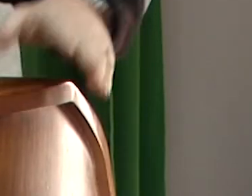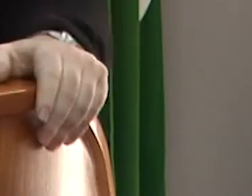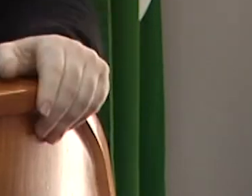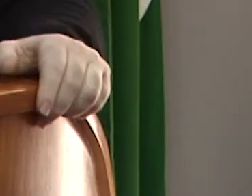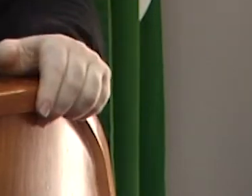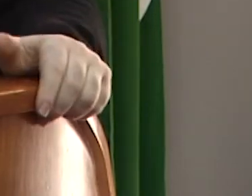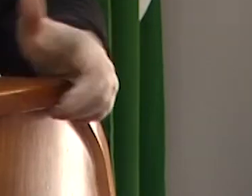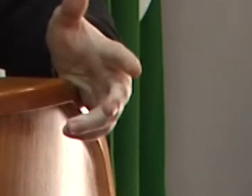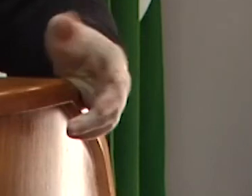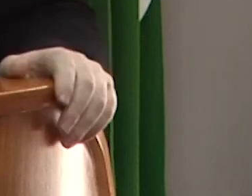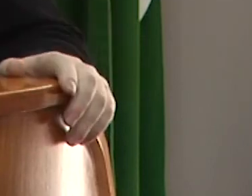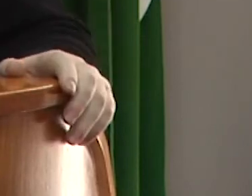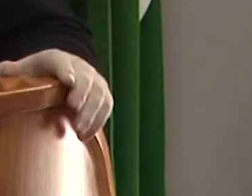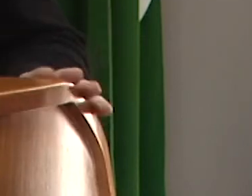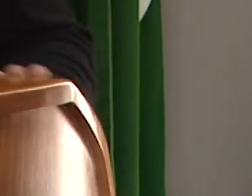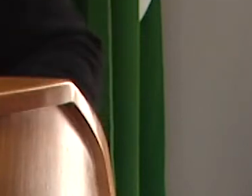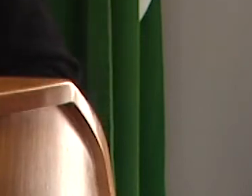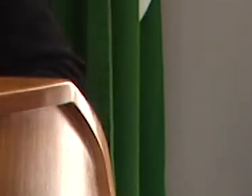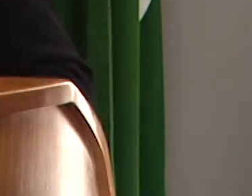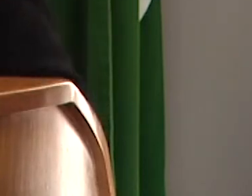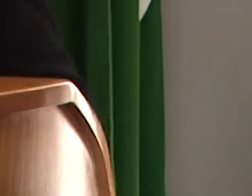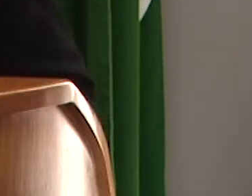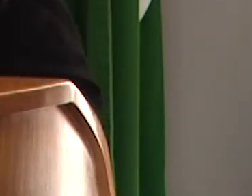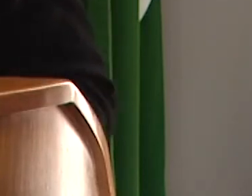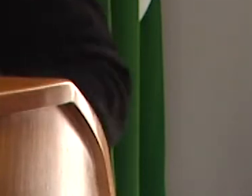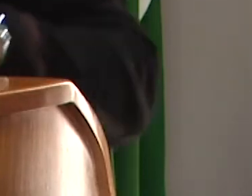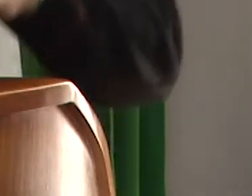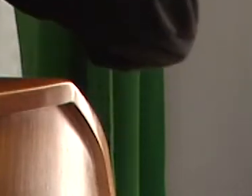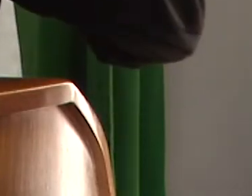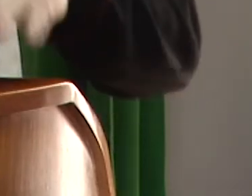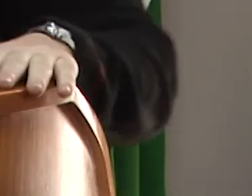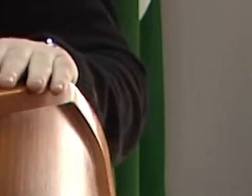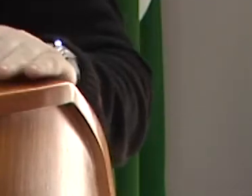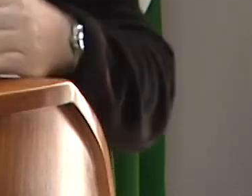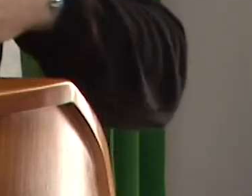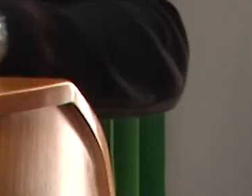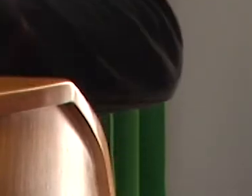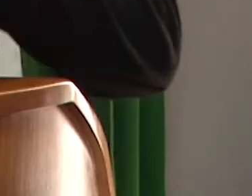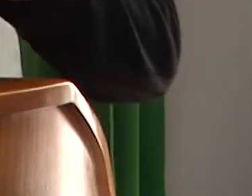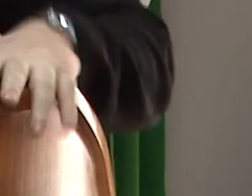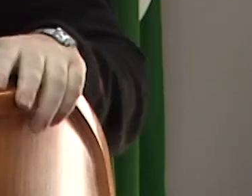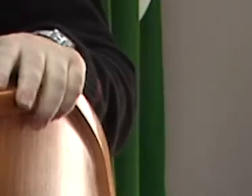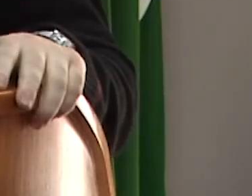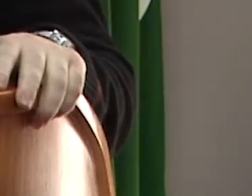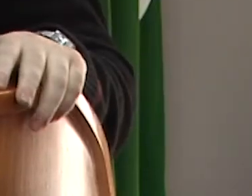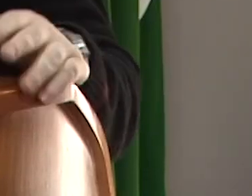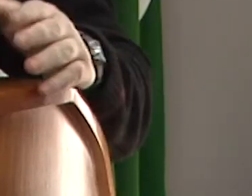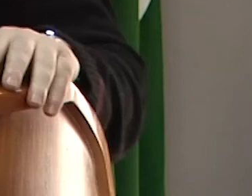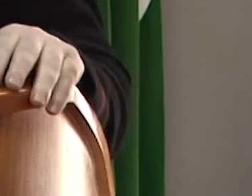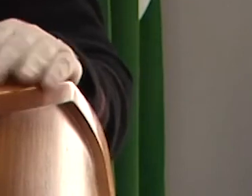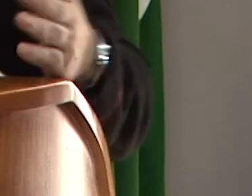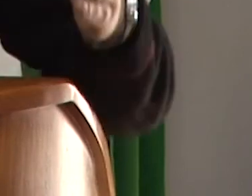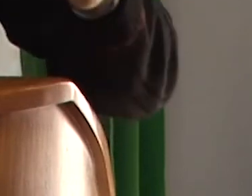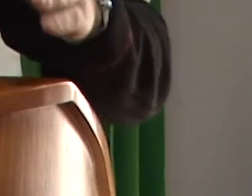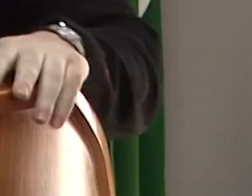com qualidade de vida. Então fica só aqui, nesse momento, senhor presidente, para não me alongar, o registro então da